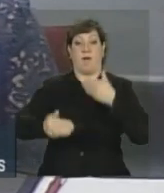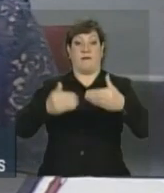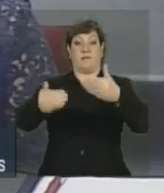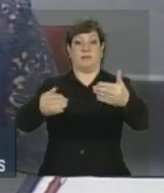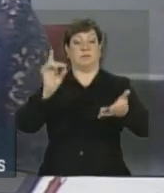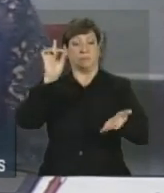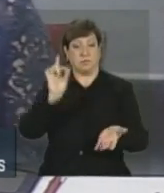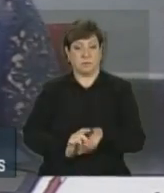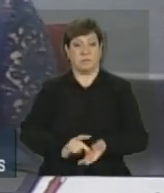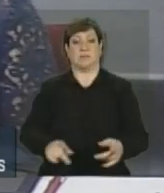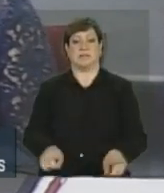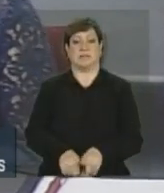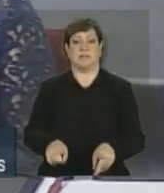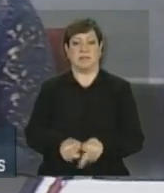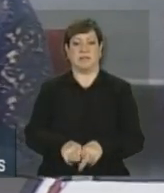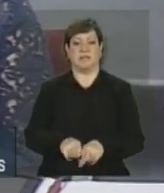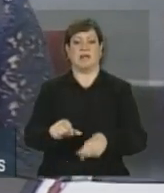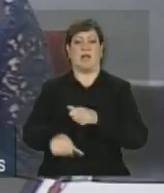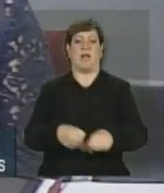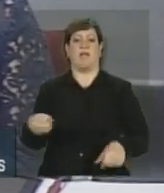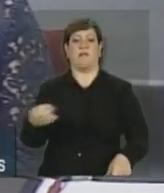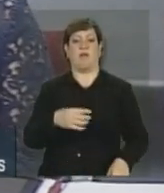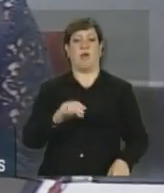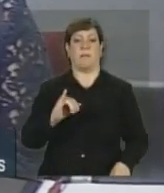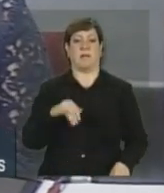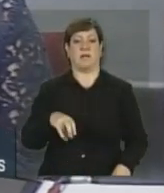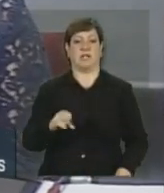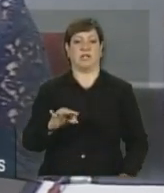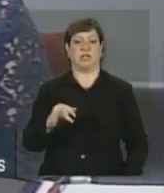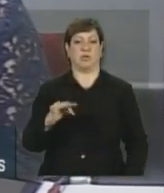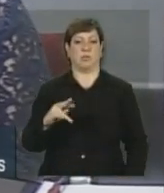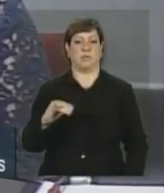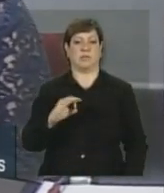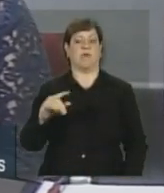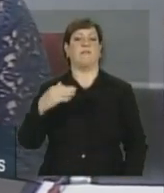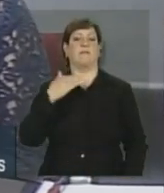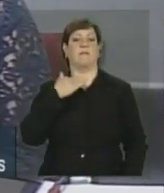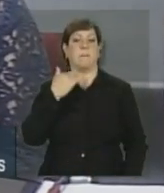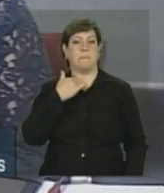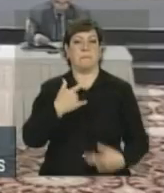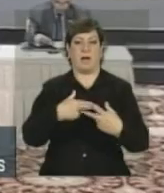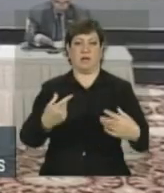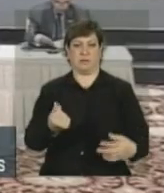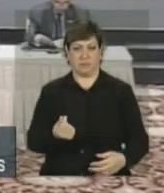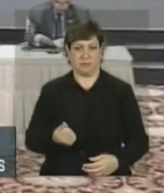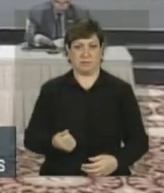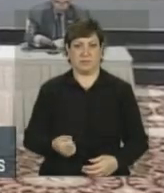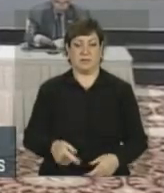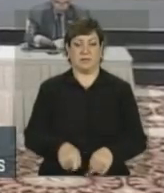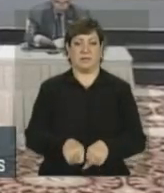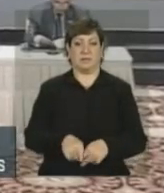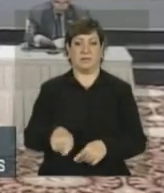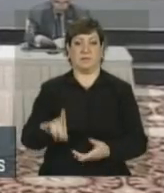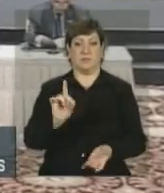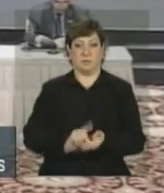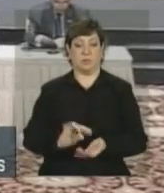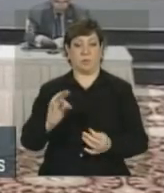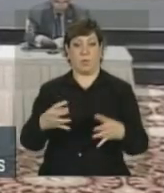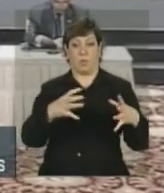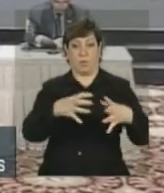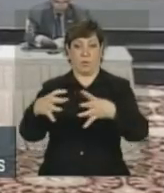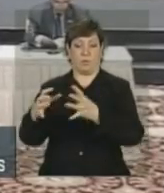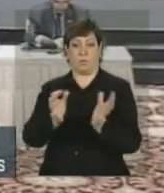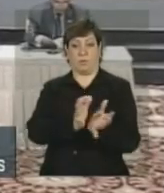concretos também na reforma das instituições financeiras. A legitimidade e a efetividade dos